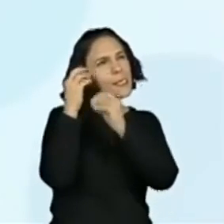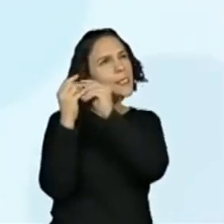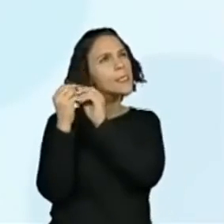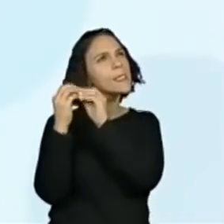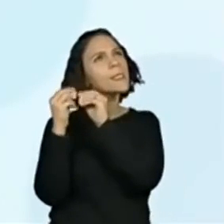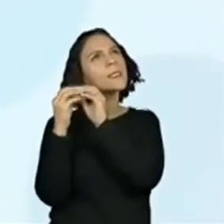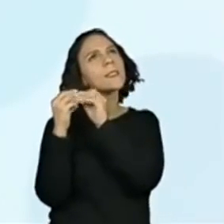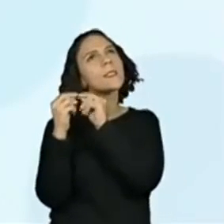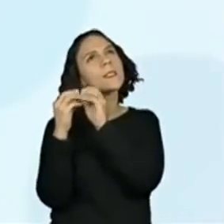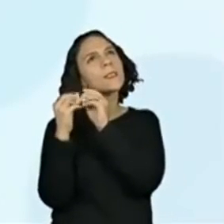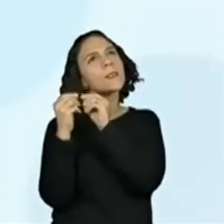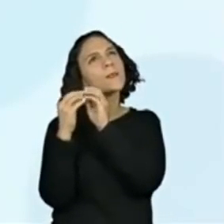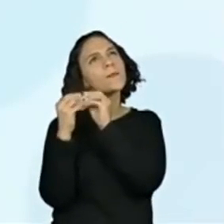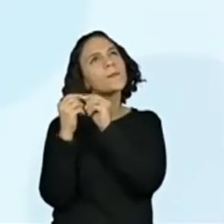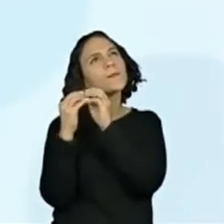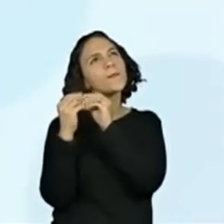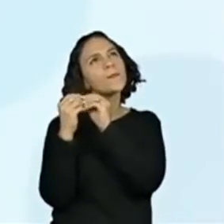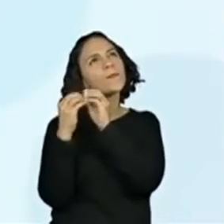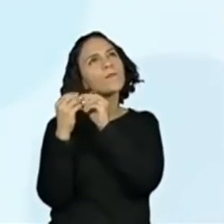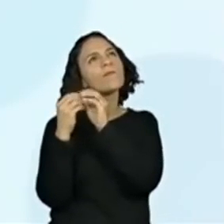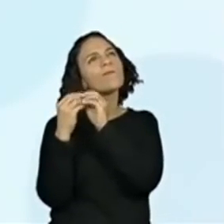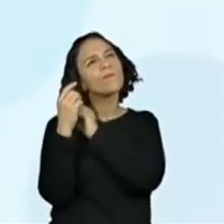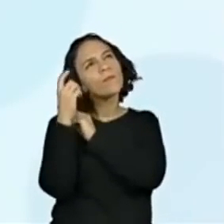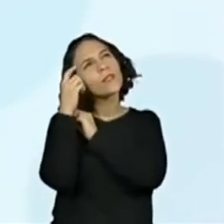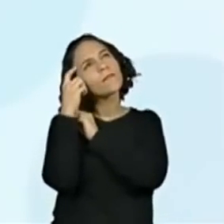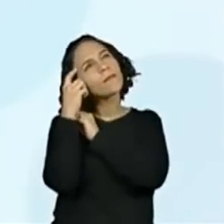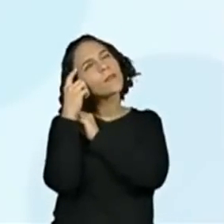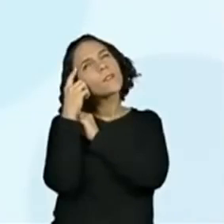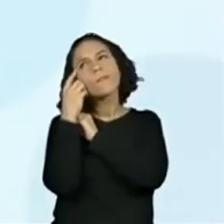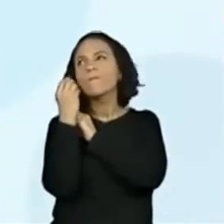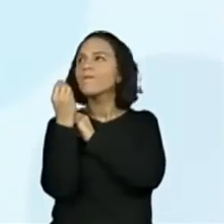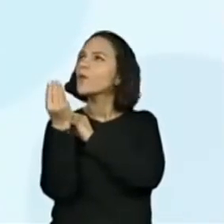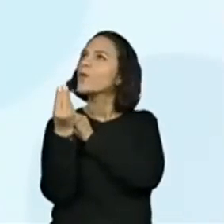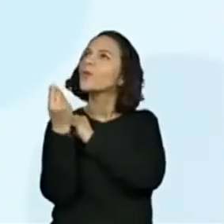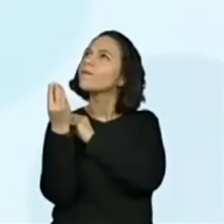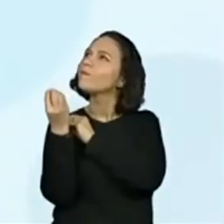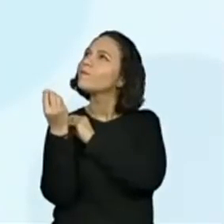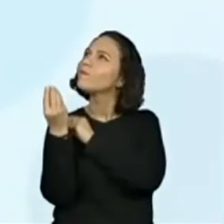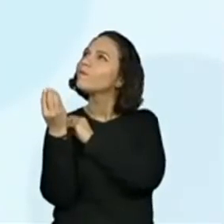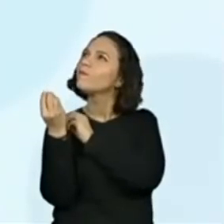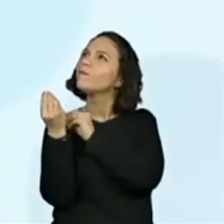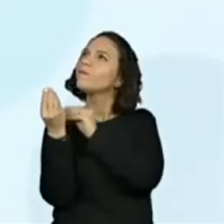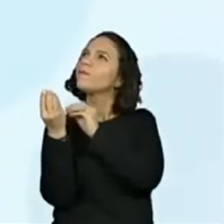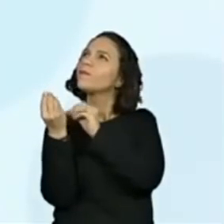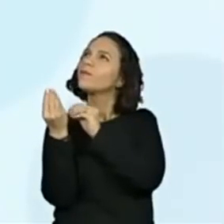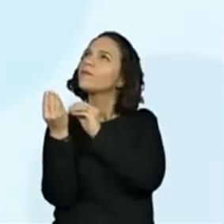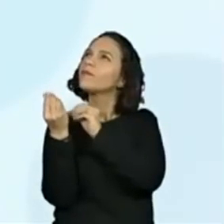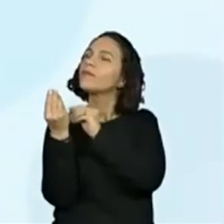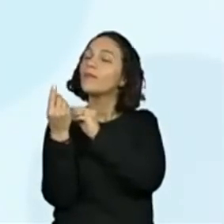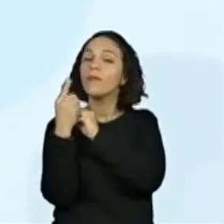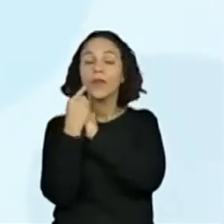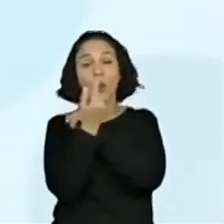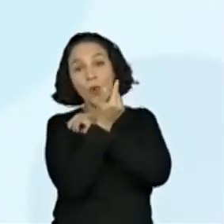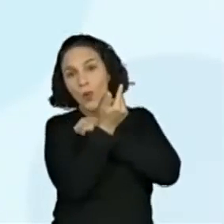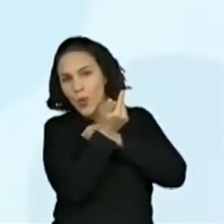com outro